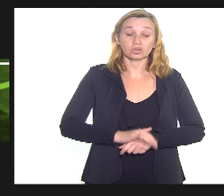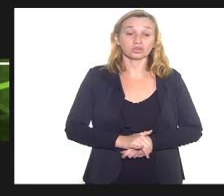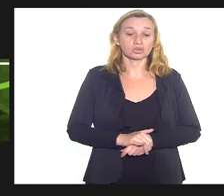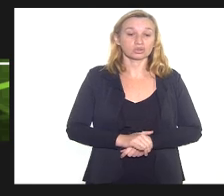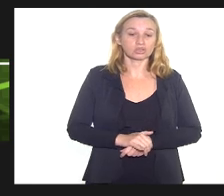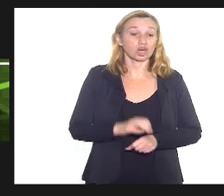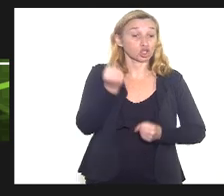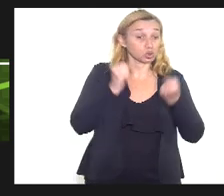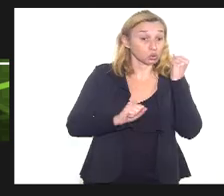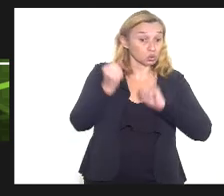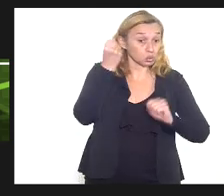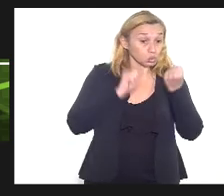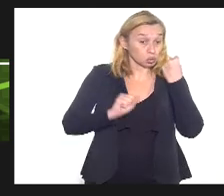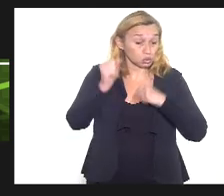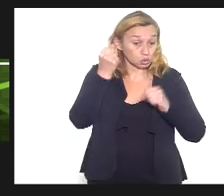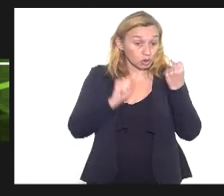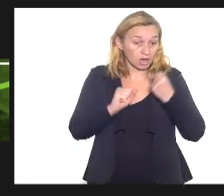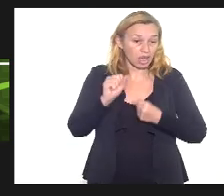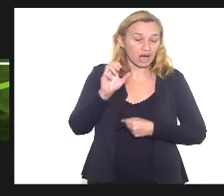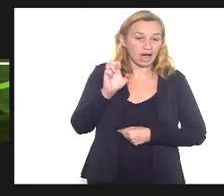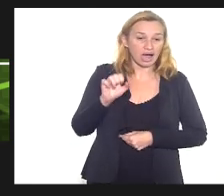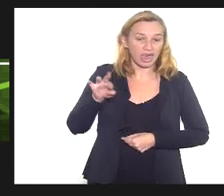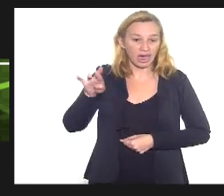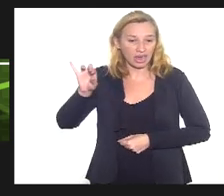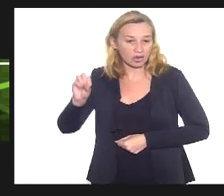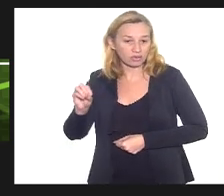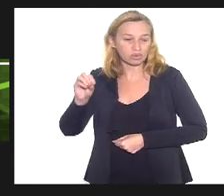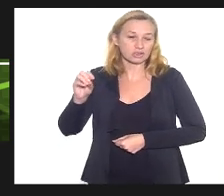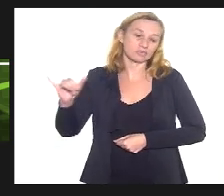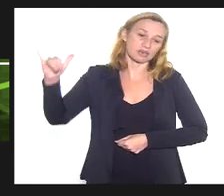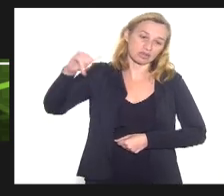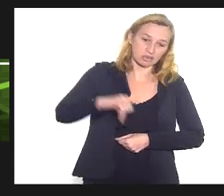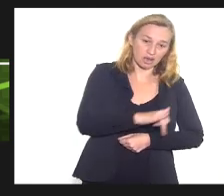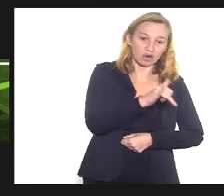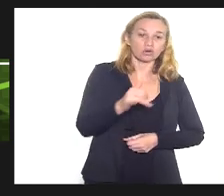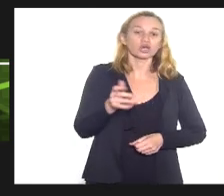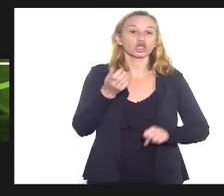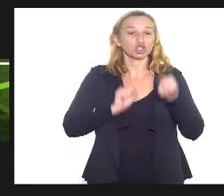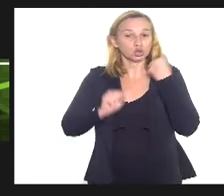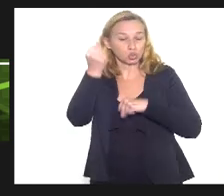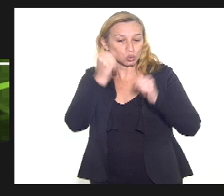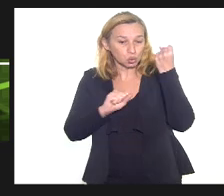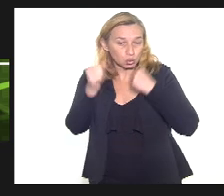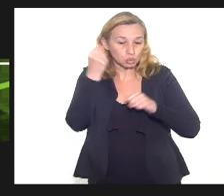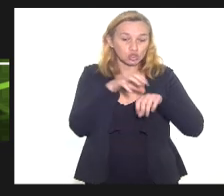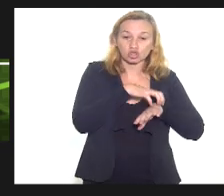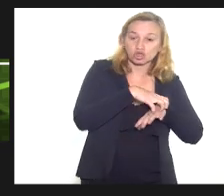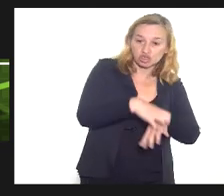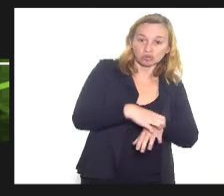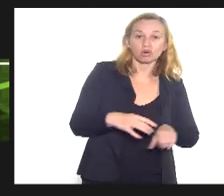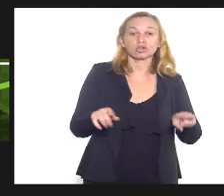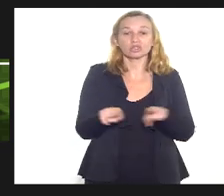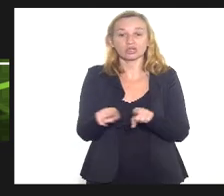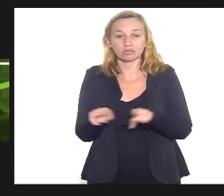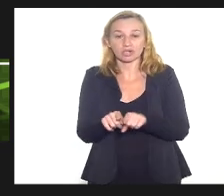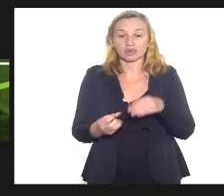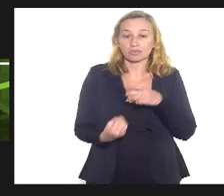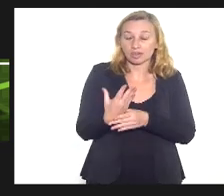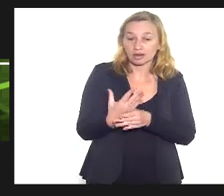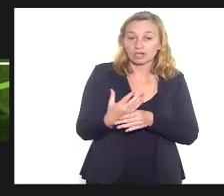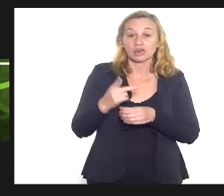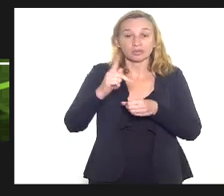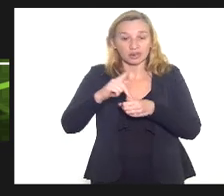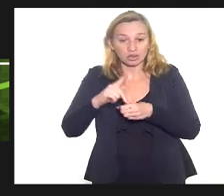na indústria aeroespacial, na indústria de transportes, na indústria de petróleo.